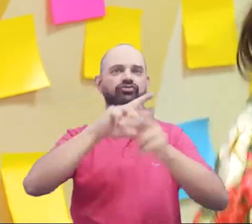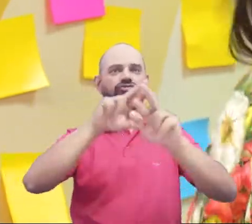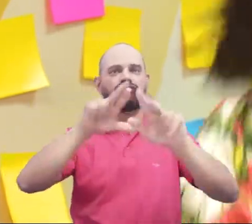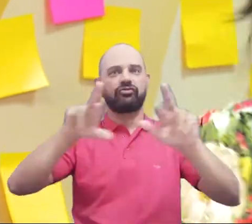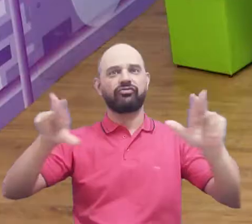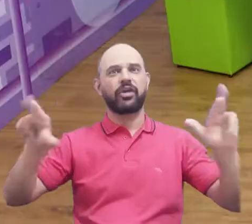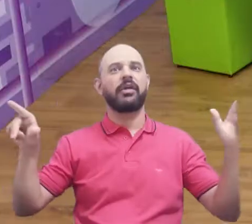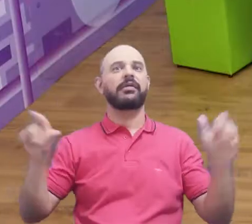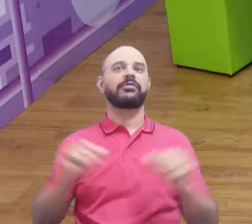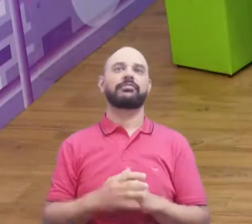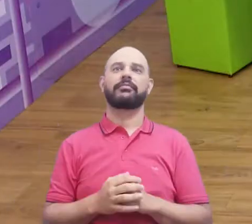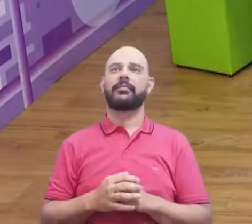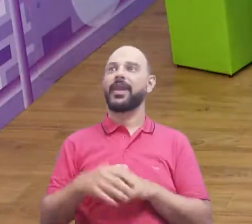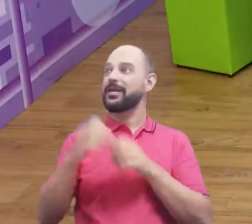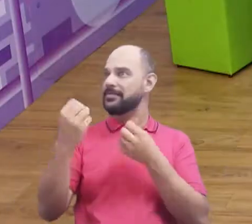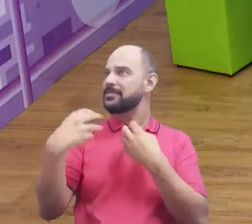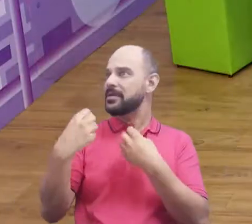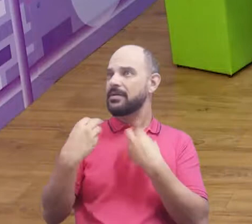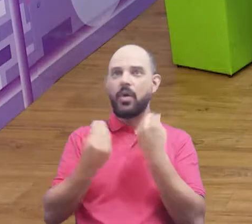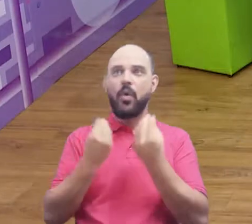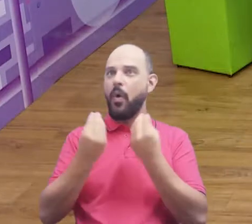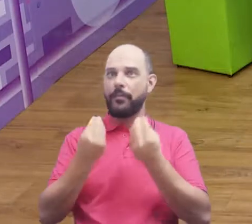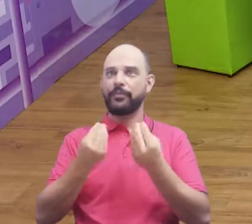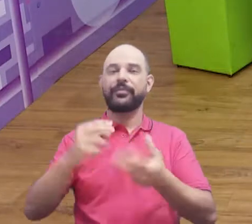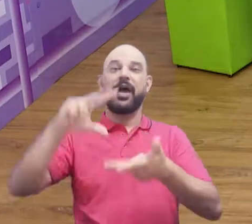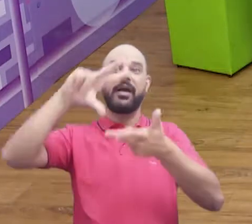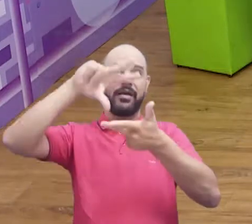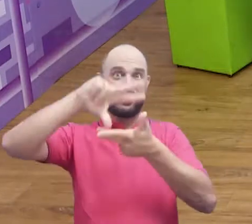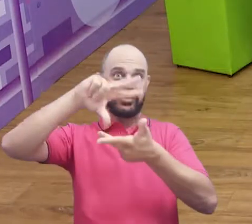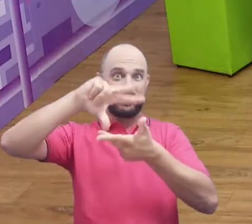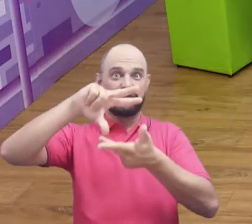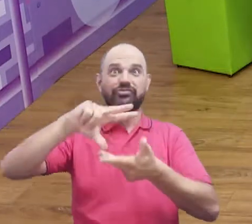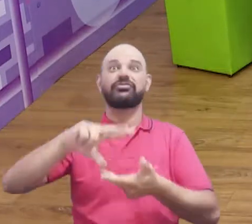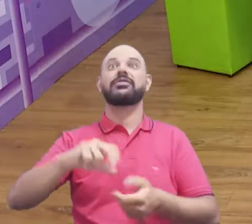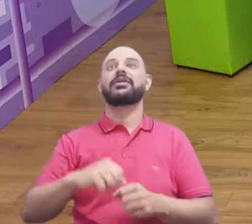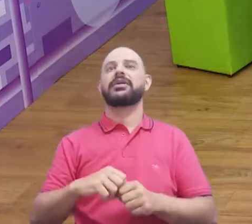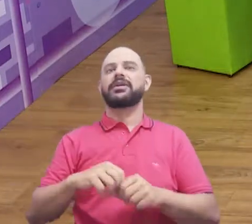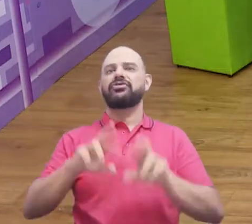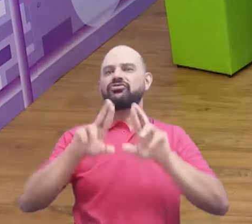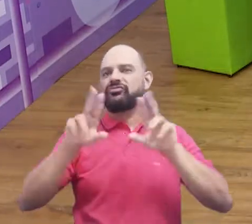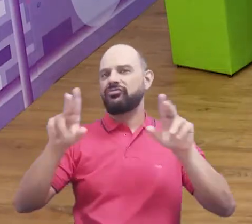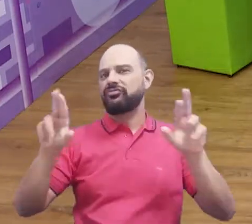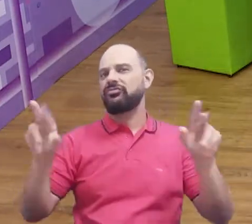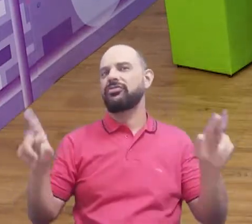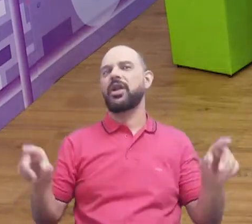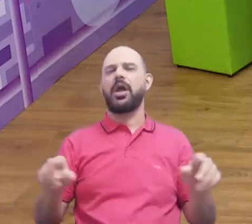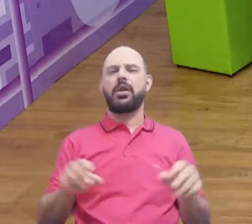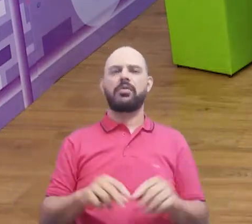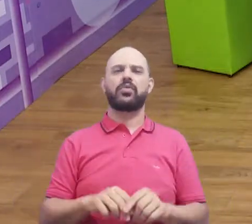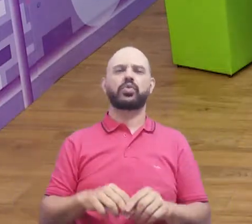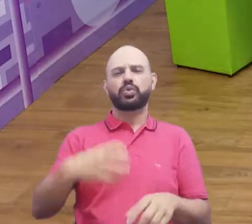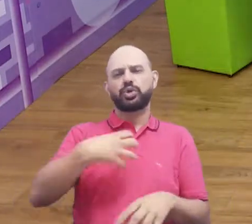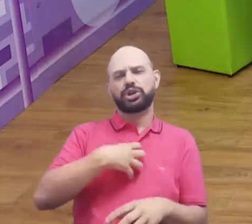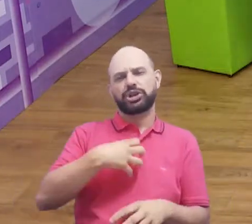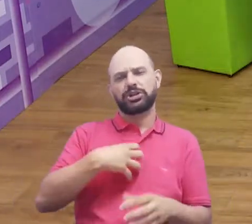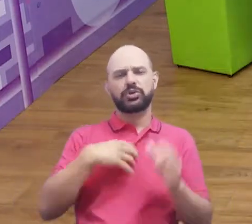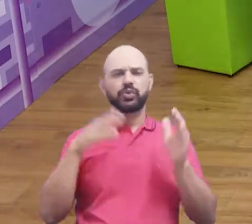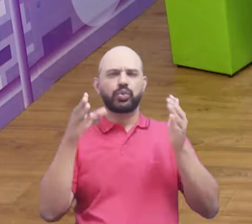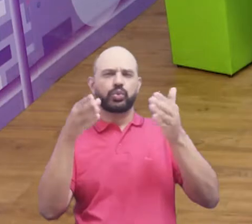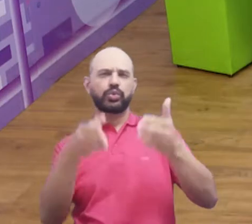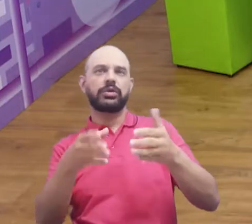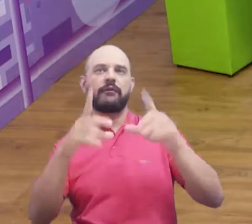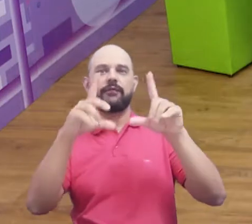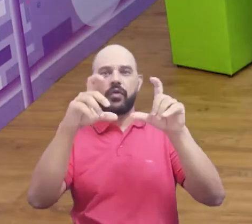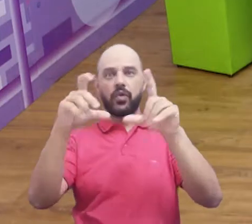geométricas, sabia? Ensina pra gente. Usar as formas geométricas e padrão de forma simétrica na